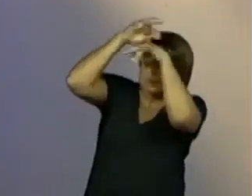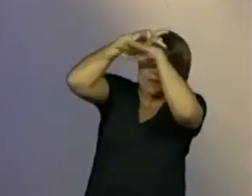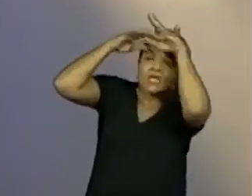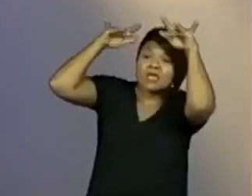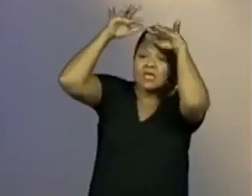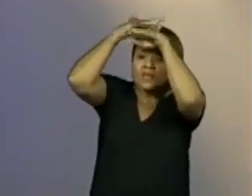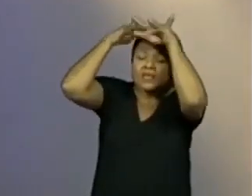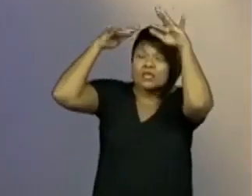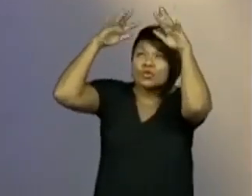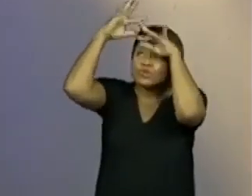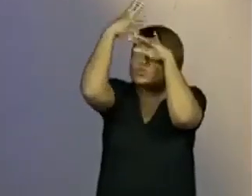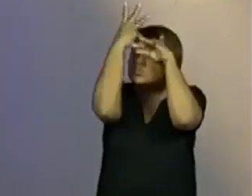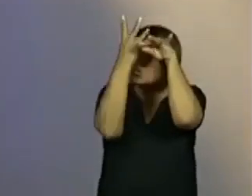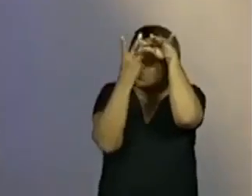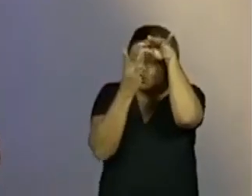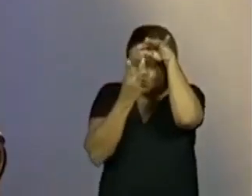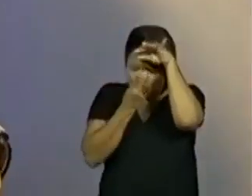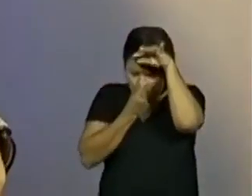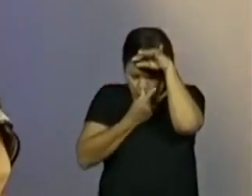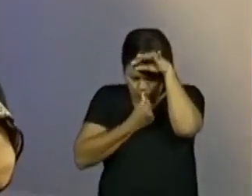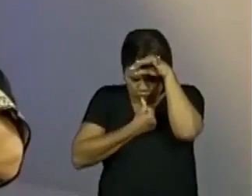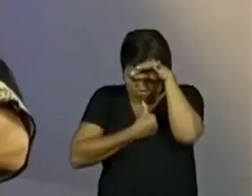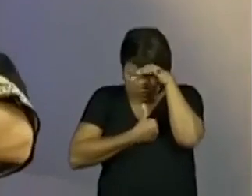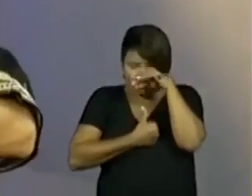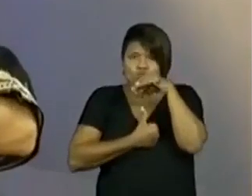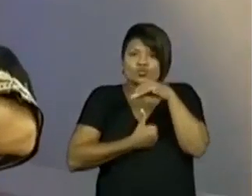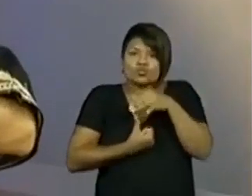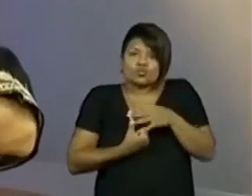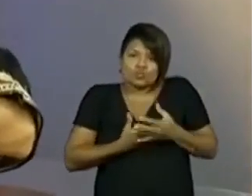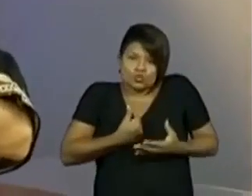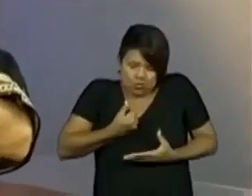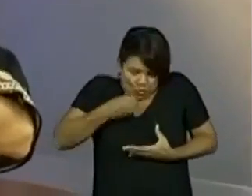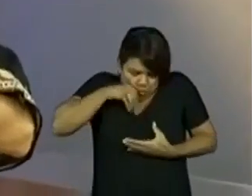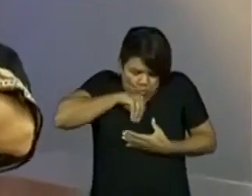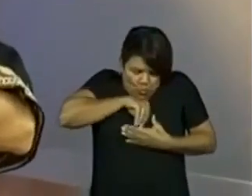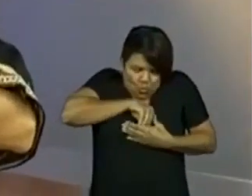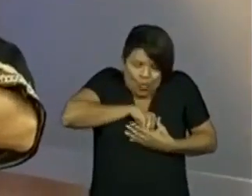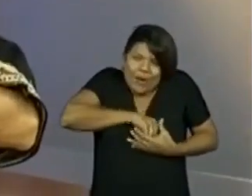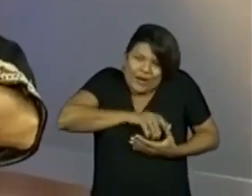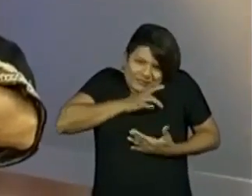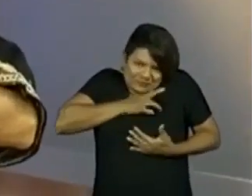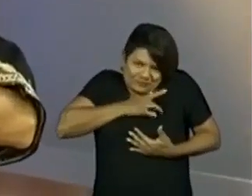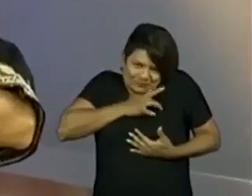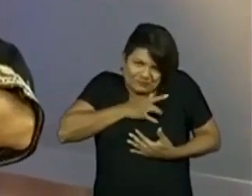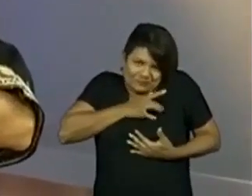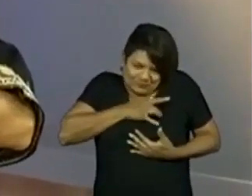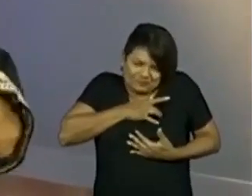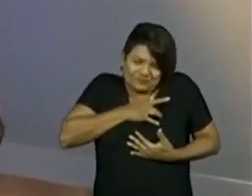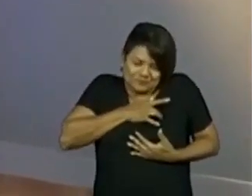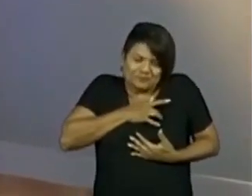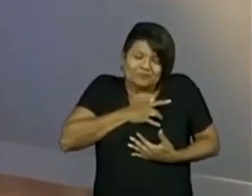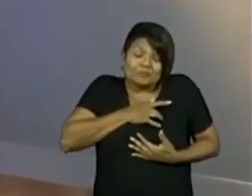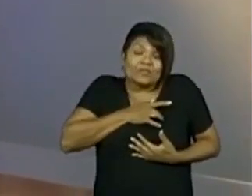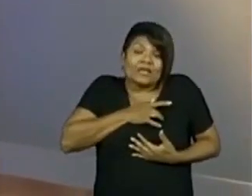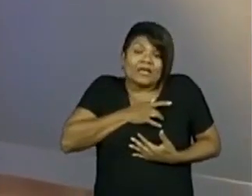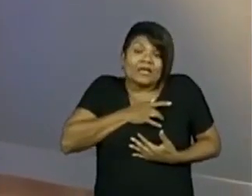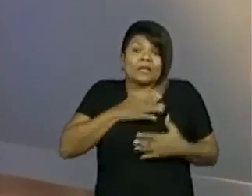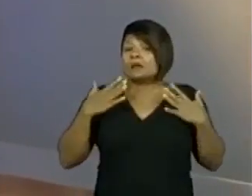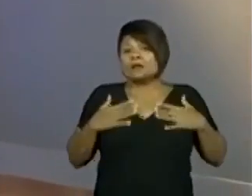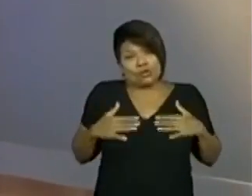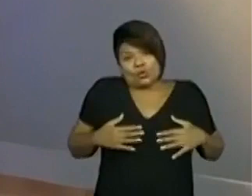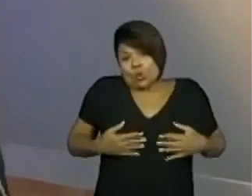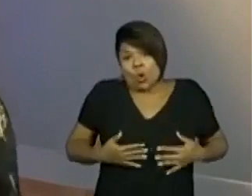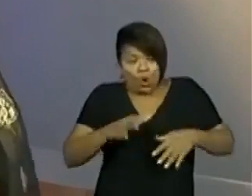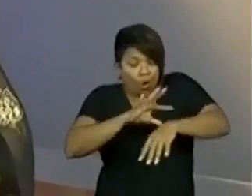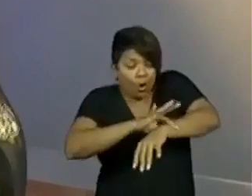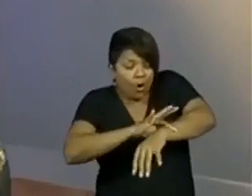funil imaginário e fica guardada aqui no nosso coração. E o nosso corpo